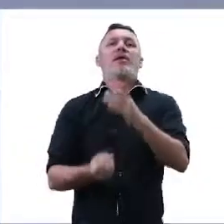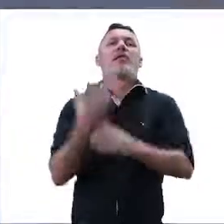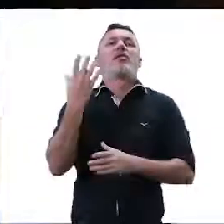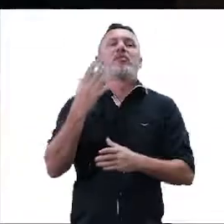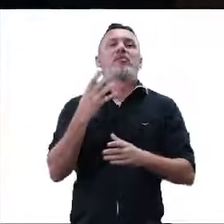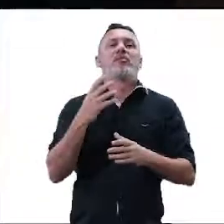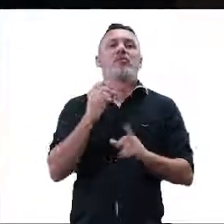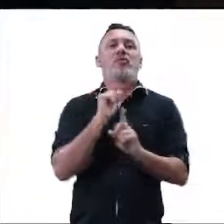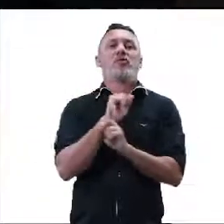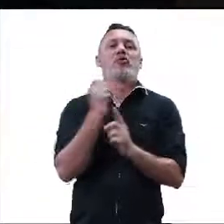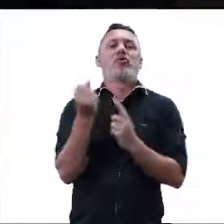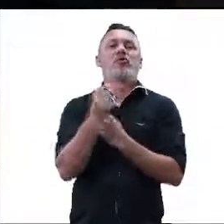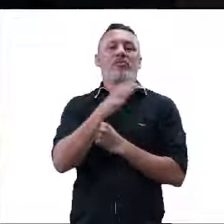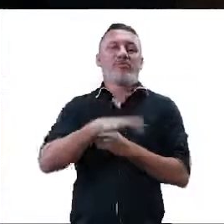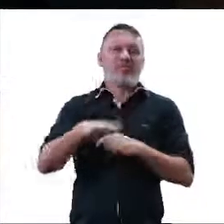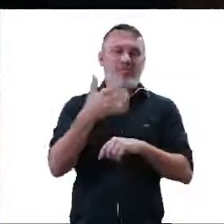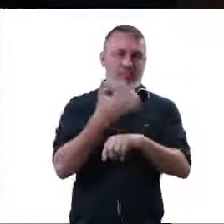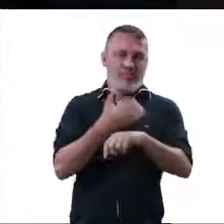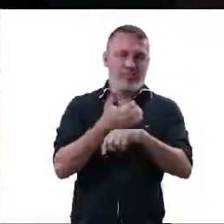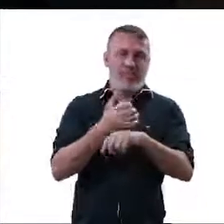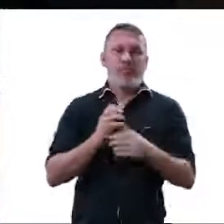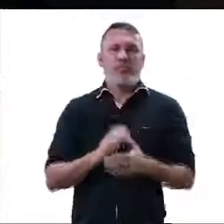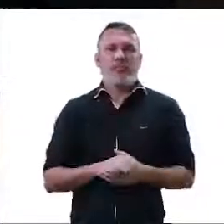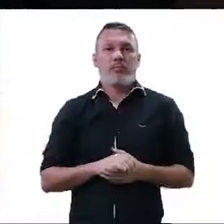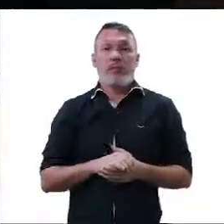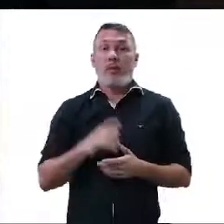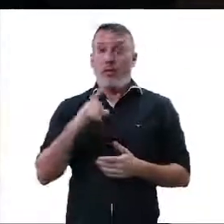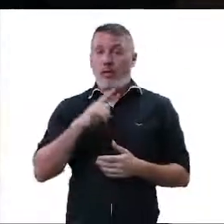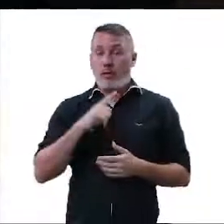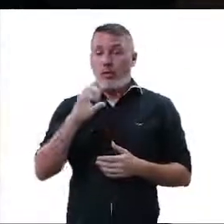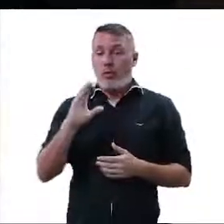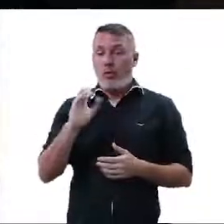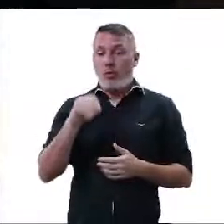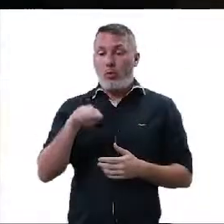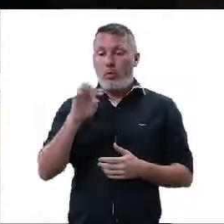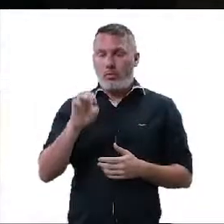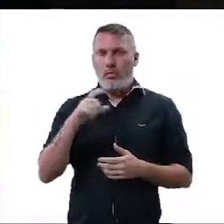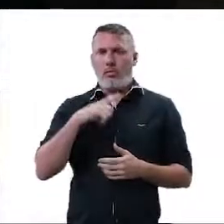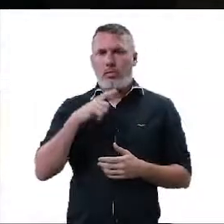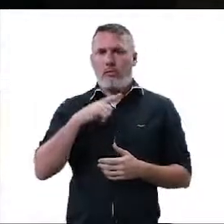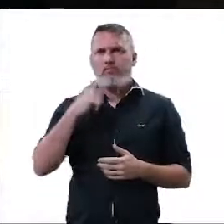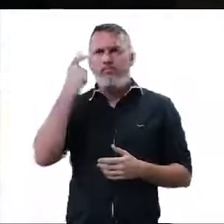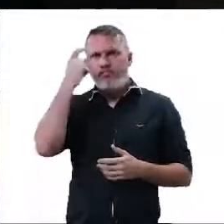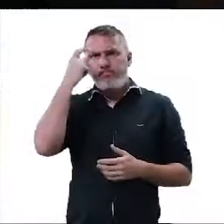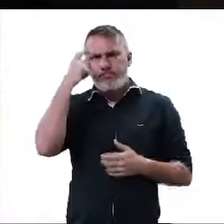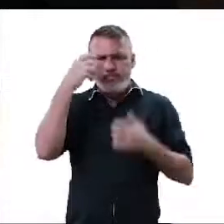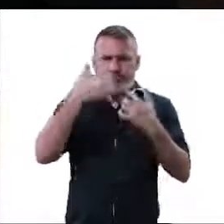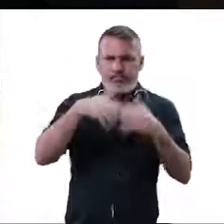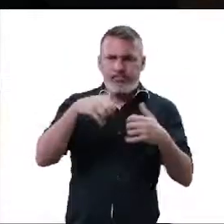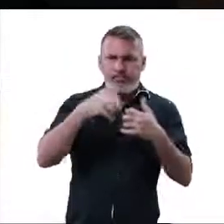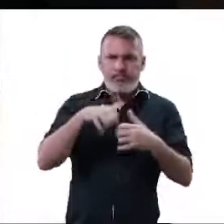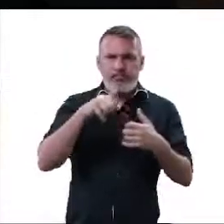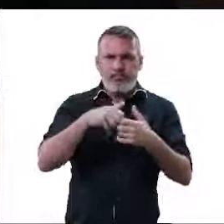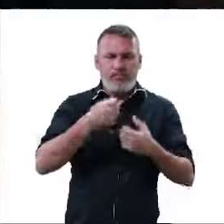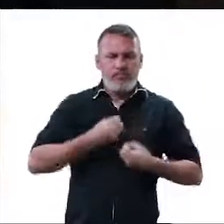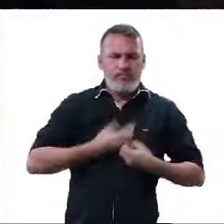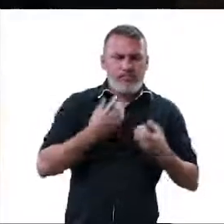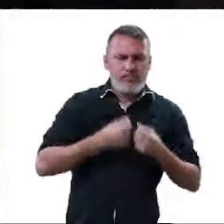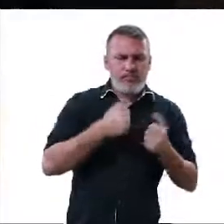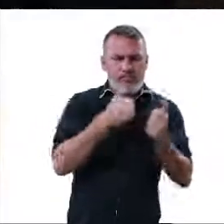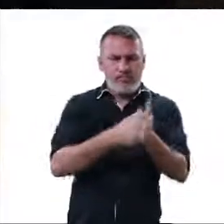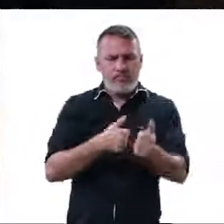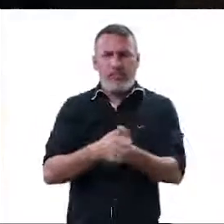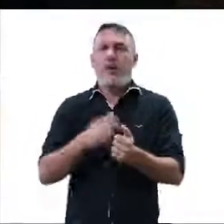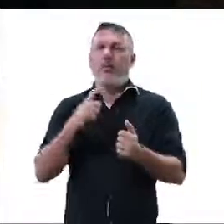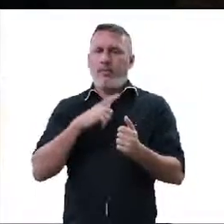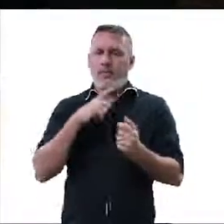surgimento da sociologia? Então, o pensamento do Comte vai ser influenciado por essas mudanças, como eu já coloquei para vocês algumas